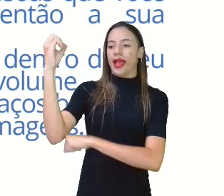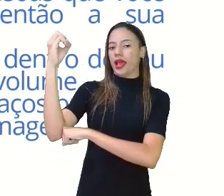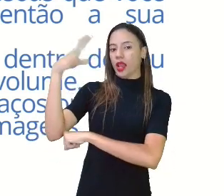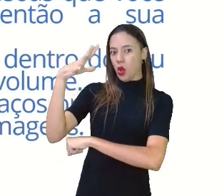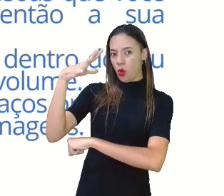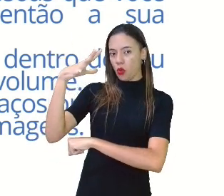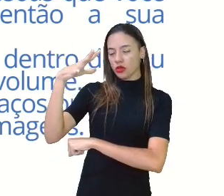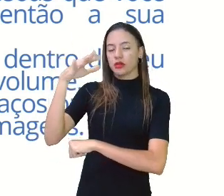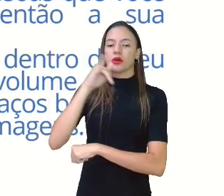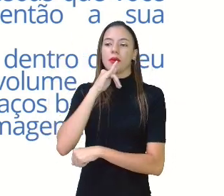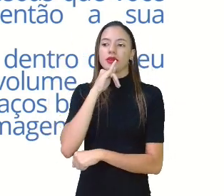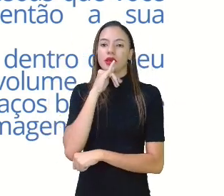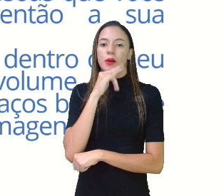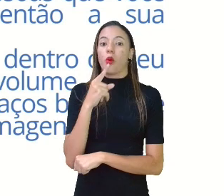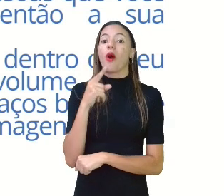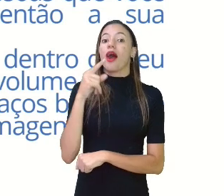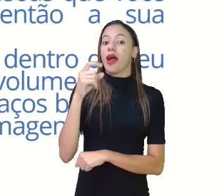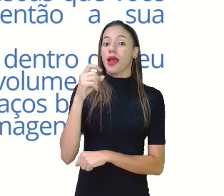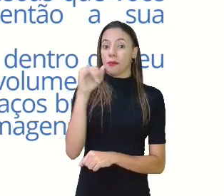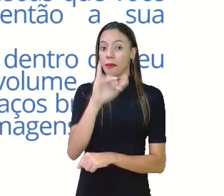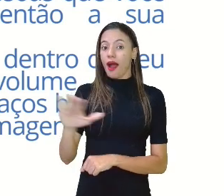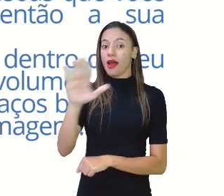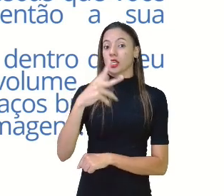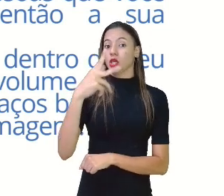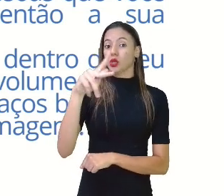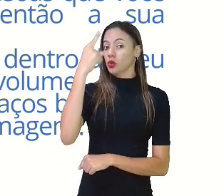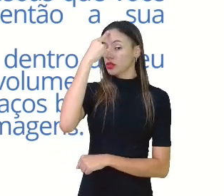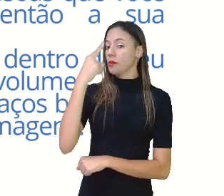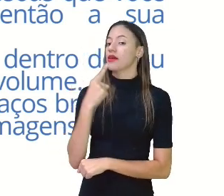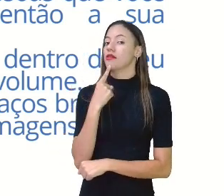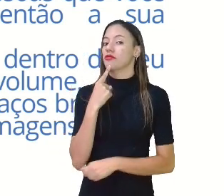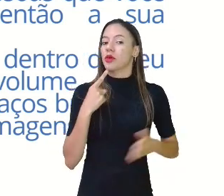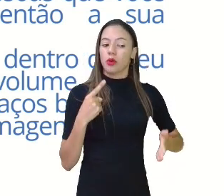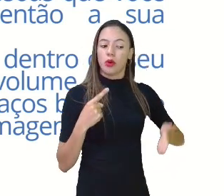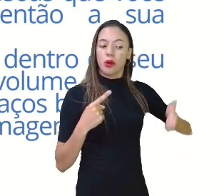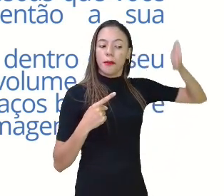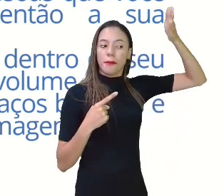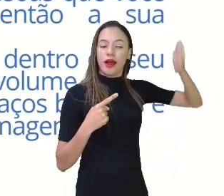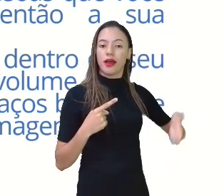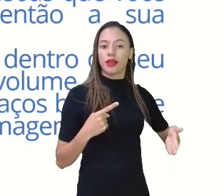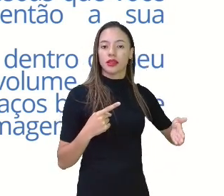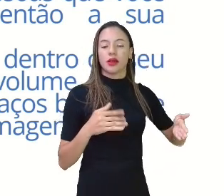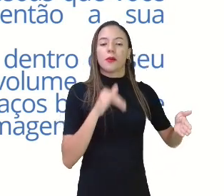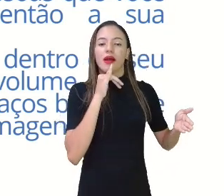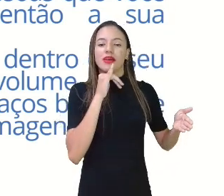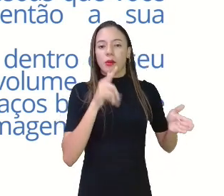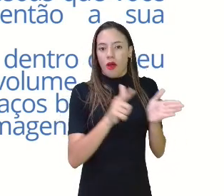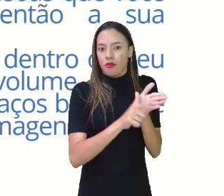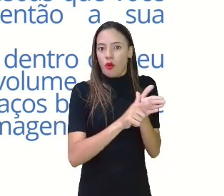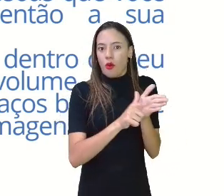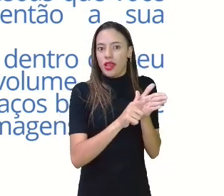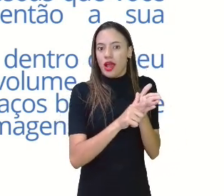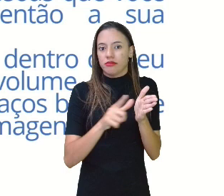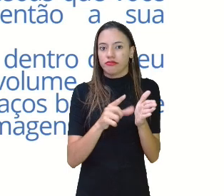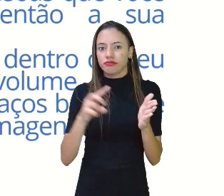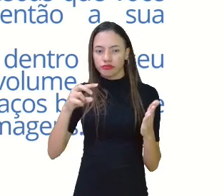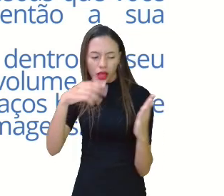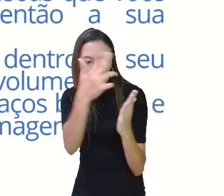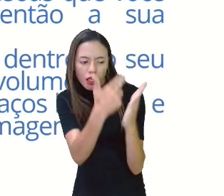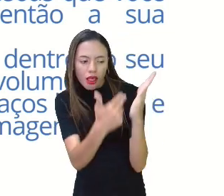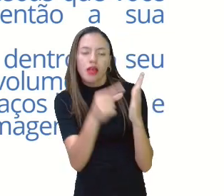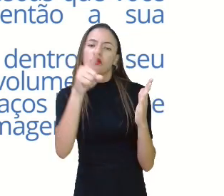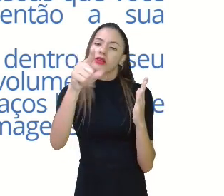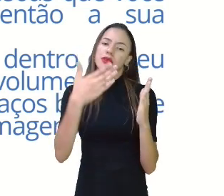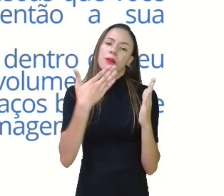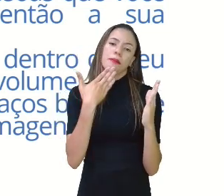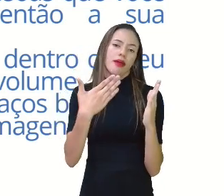a imagem do teu perfil contra uma parede. Mas antes, coloca uma folhinha para poder desenhar, né? Tu pede a ajuda